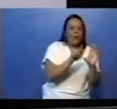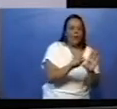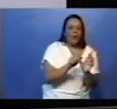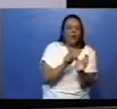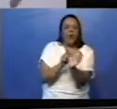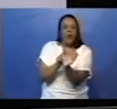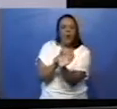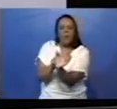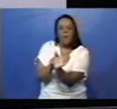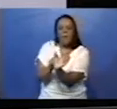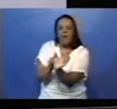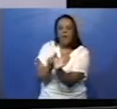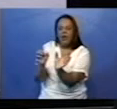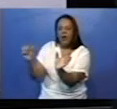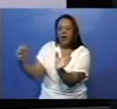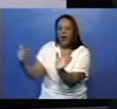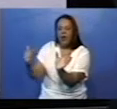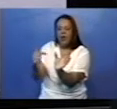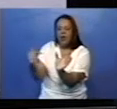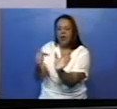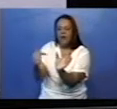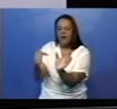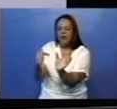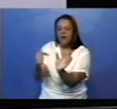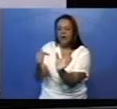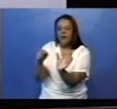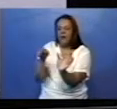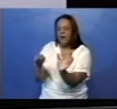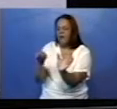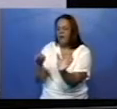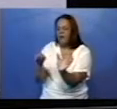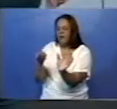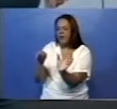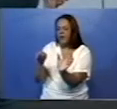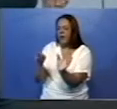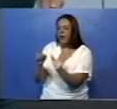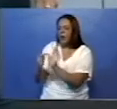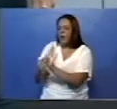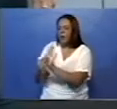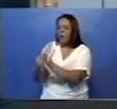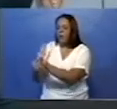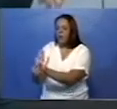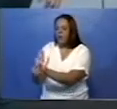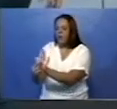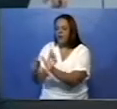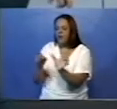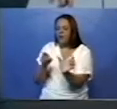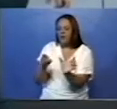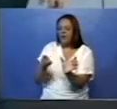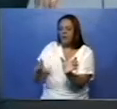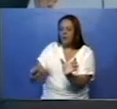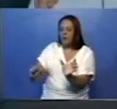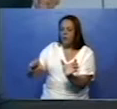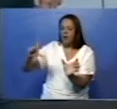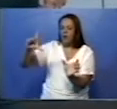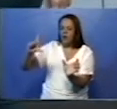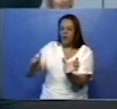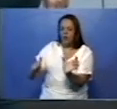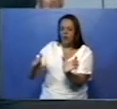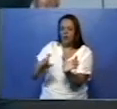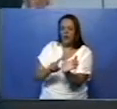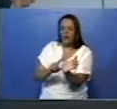palavra associada ao substantivo para mostrar que esse substantivo é maior ou menor. Observem aqui,